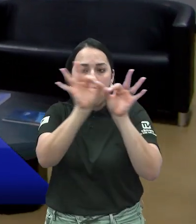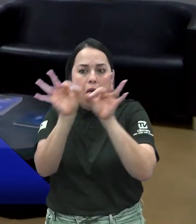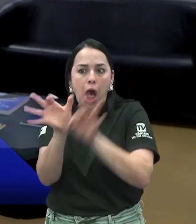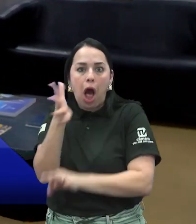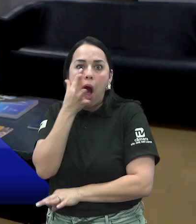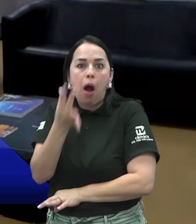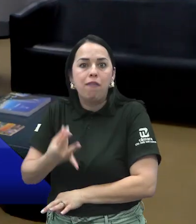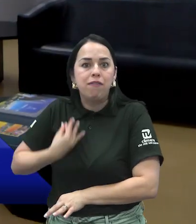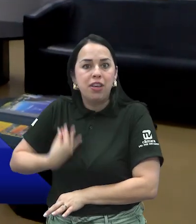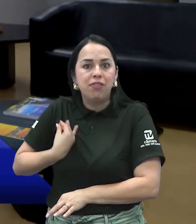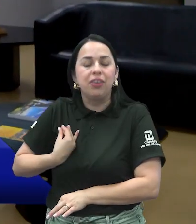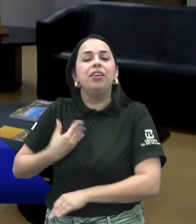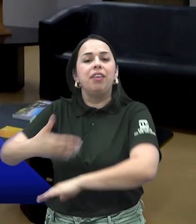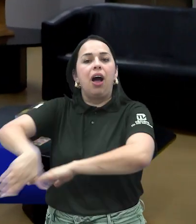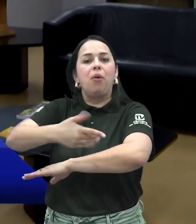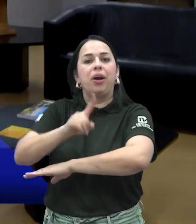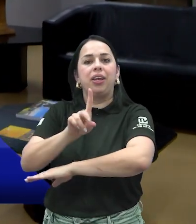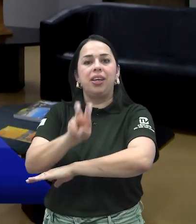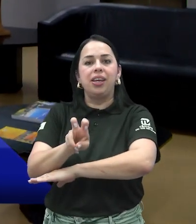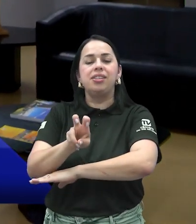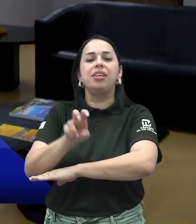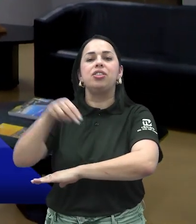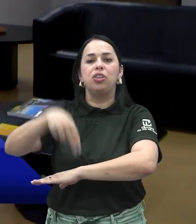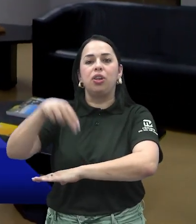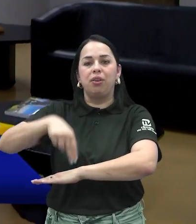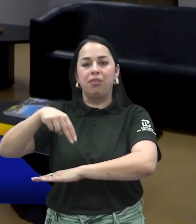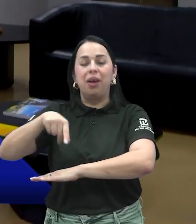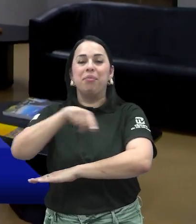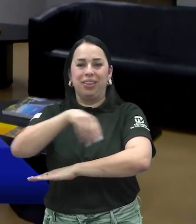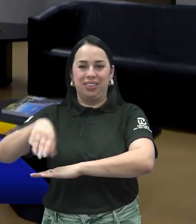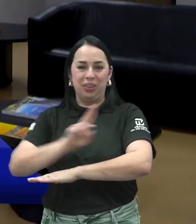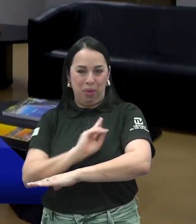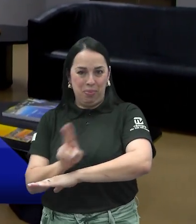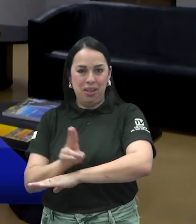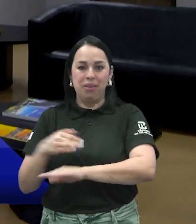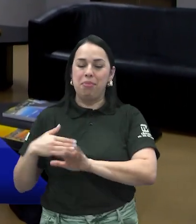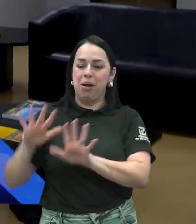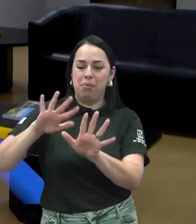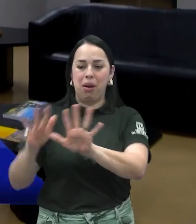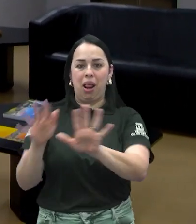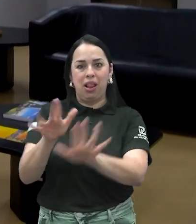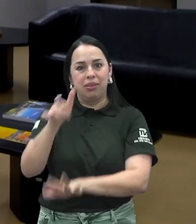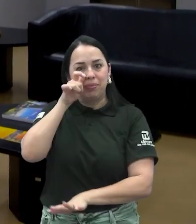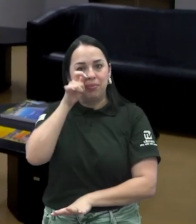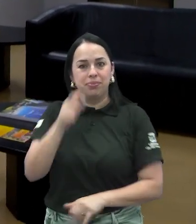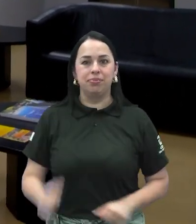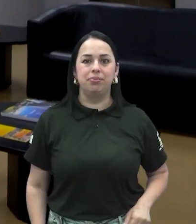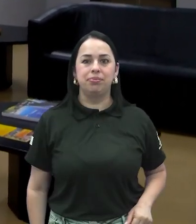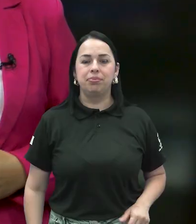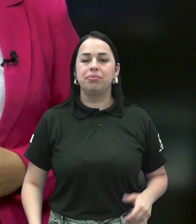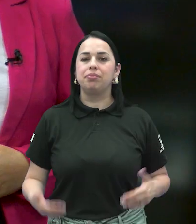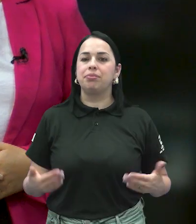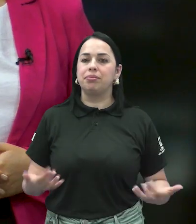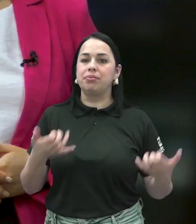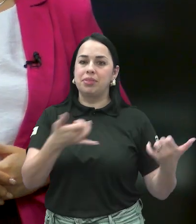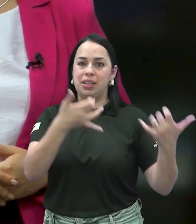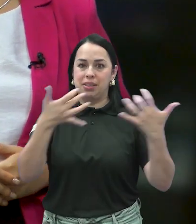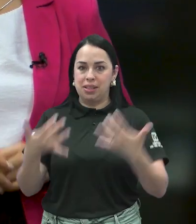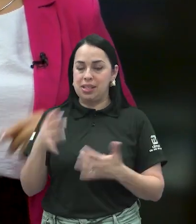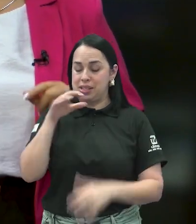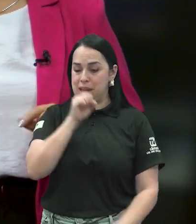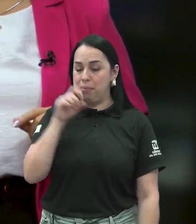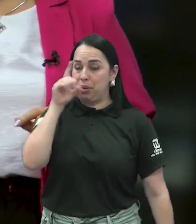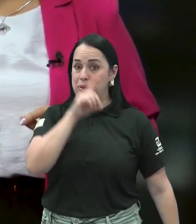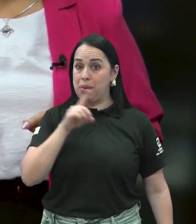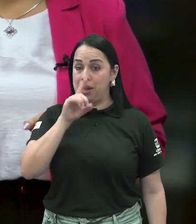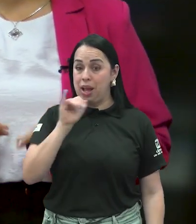o desfile de 7 de setembro, lá na rua 15 de novembro, para prestigiar esse dia tão importante aqui para a nossa cidade. Eu volto daí do estúdio. E falando em fim